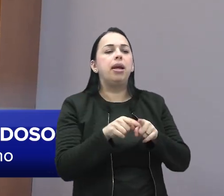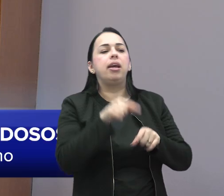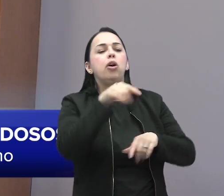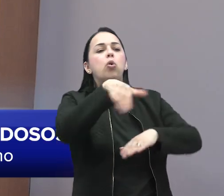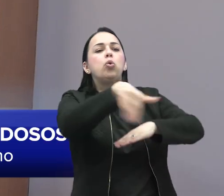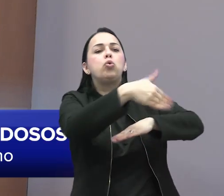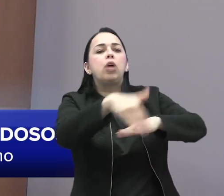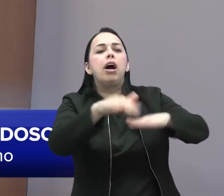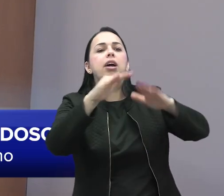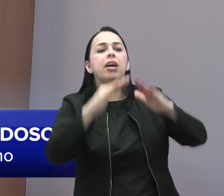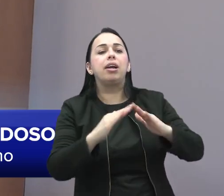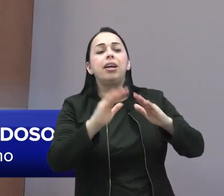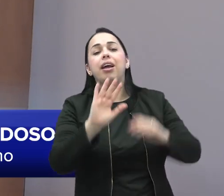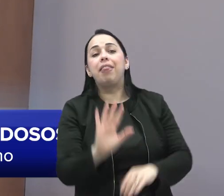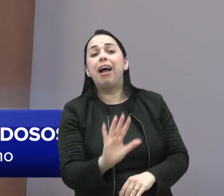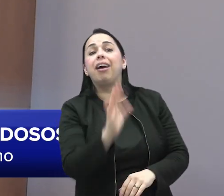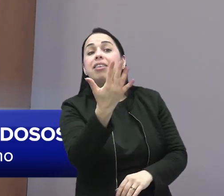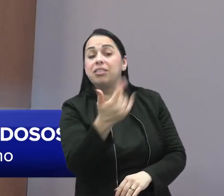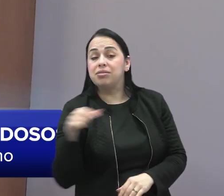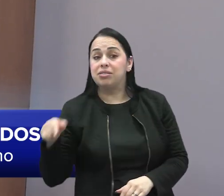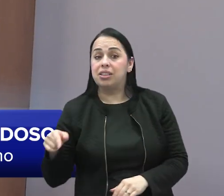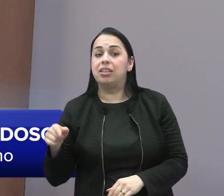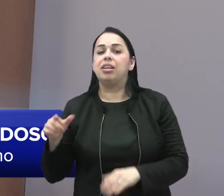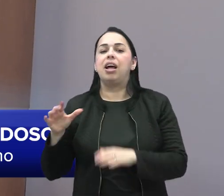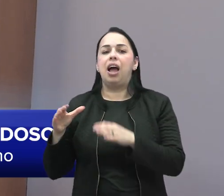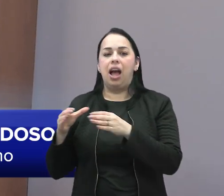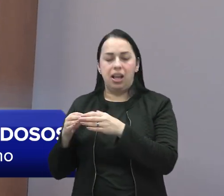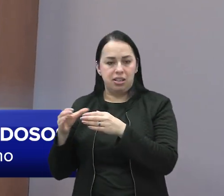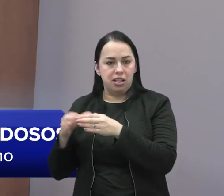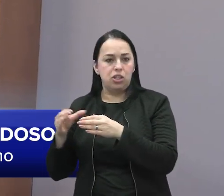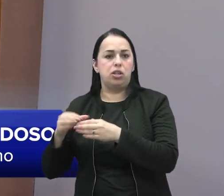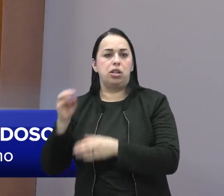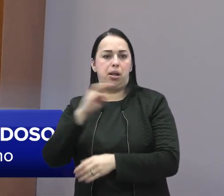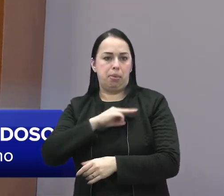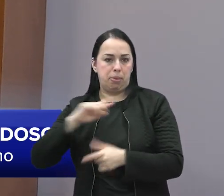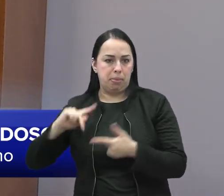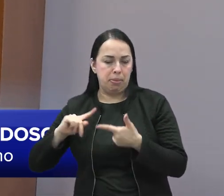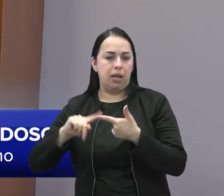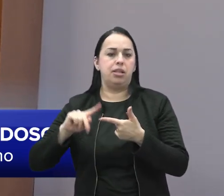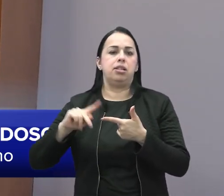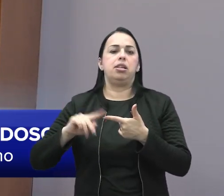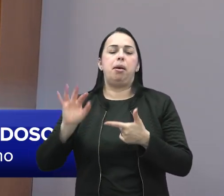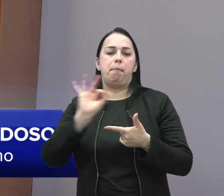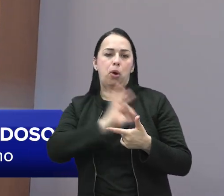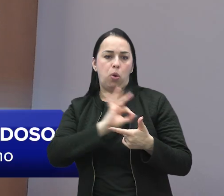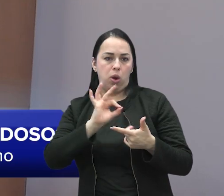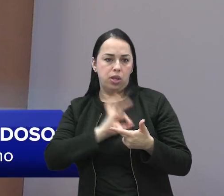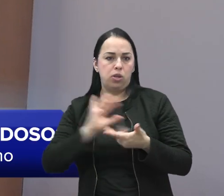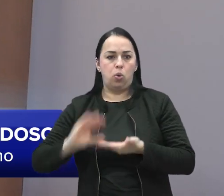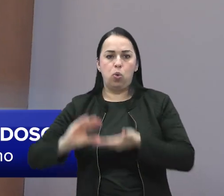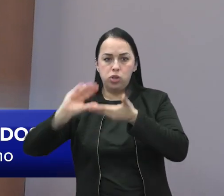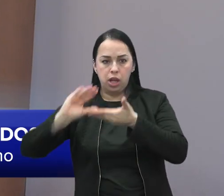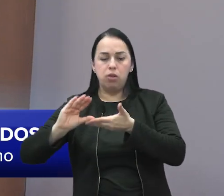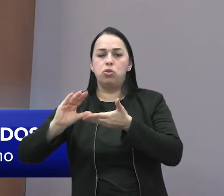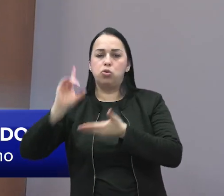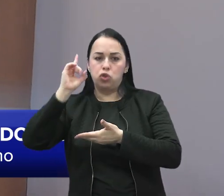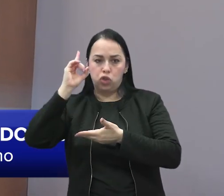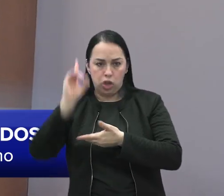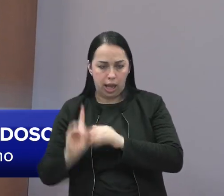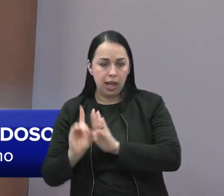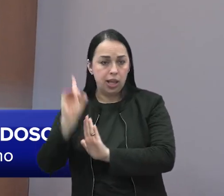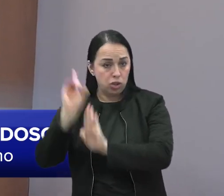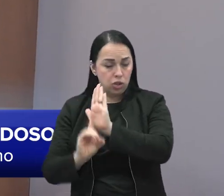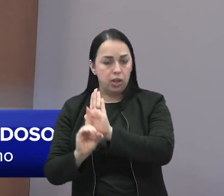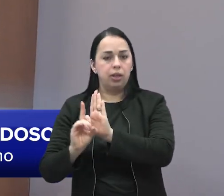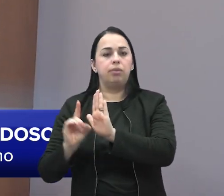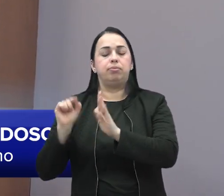100 ele tem os caminhos de encaminhamento para Ministério Público, Autoridade Policial, Conselho de Direitos, então ele vai fazer o encaminhamento. Fora